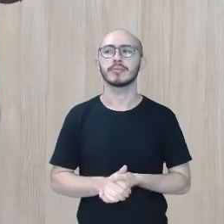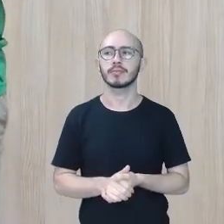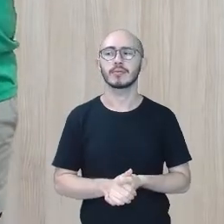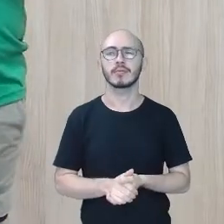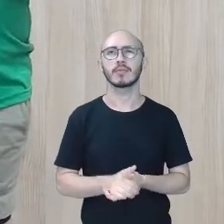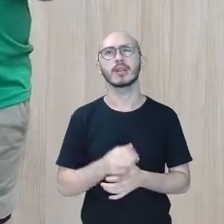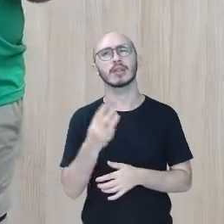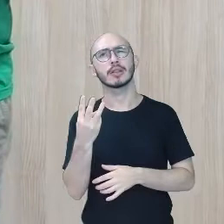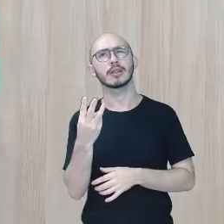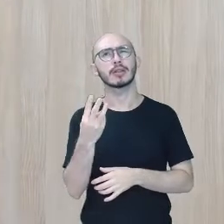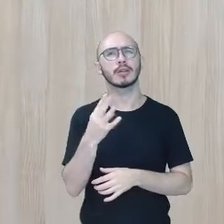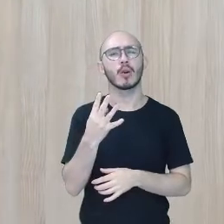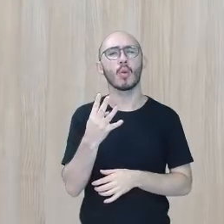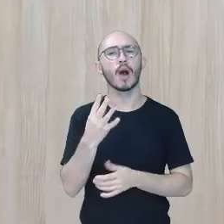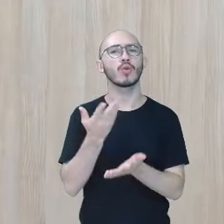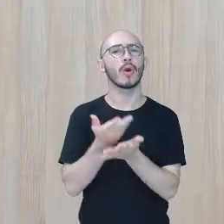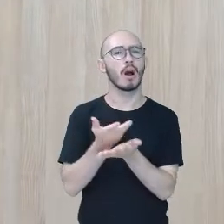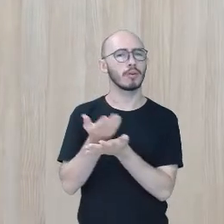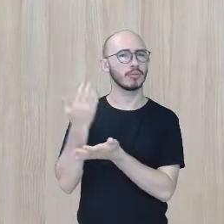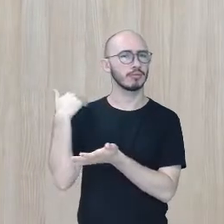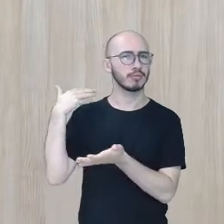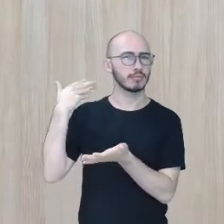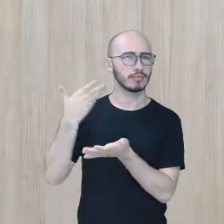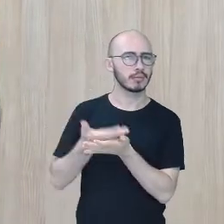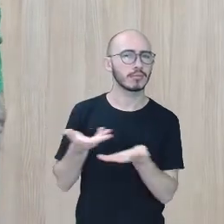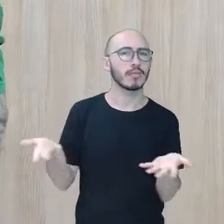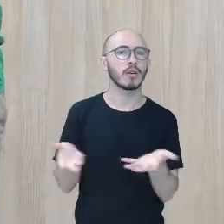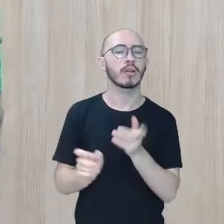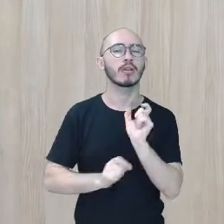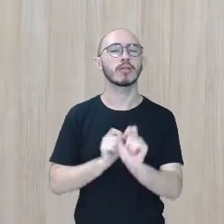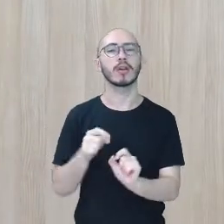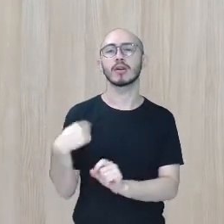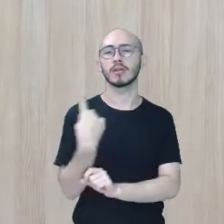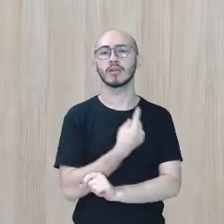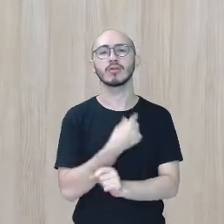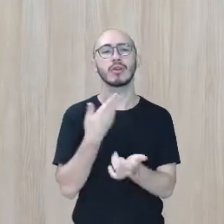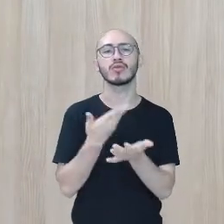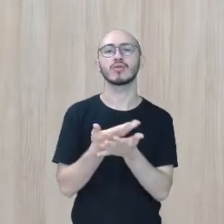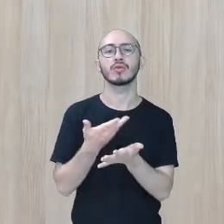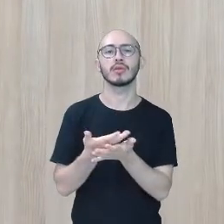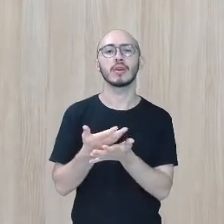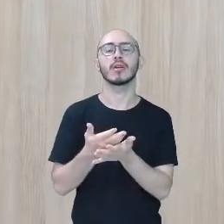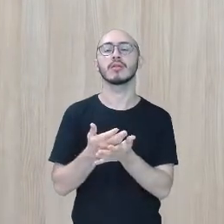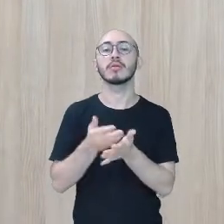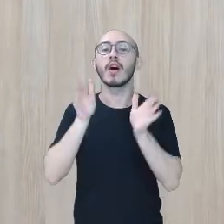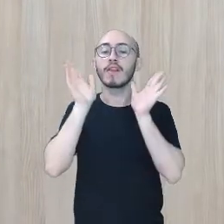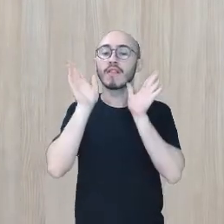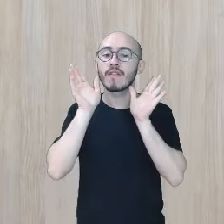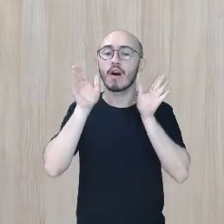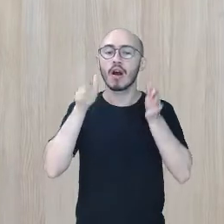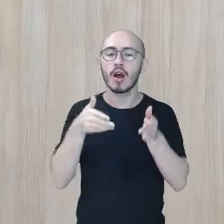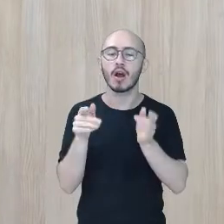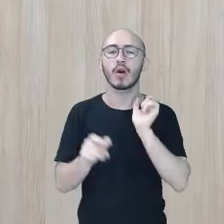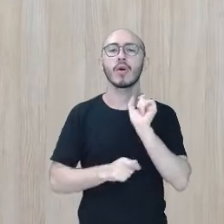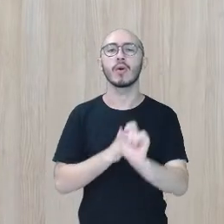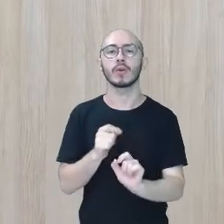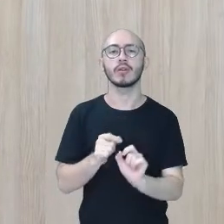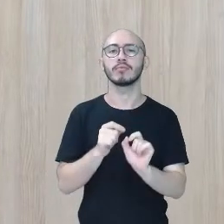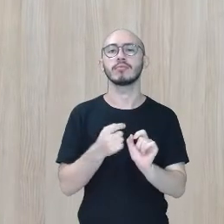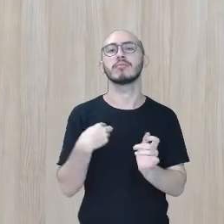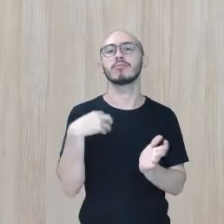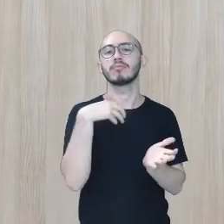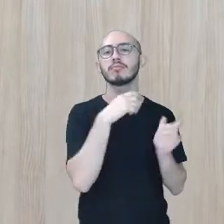3, 4 aulas anteriores para cá, a gente vem trabalhando de forma mais específica aí, pontos,